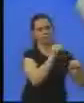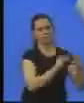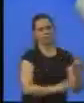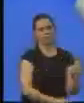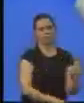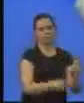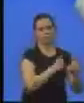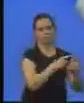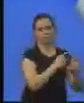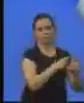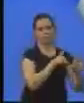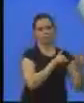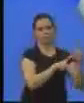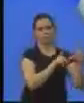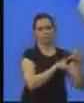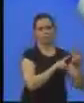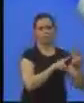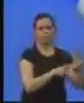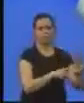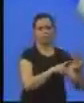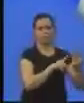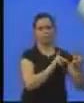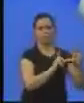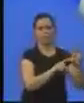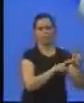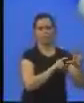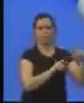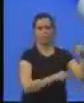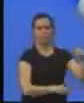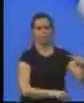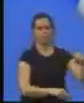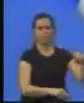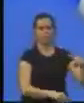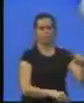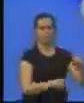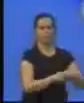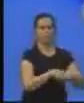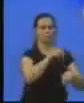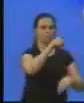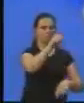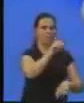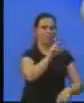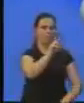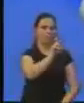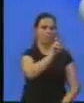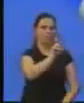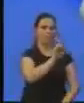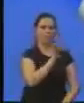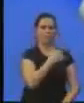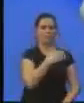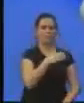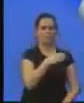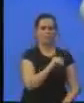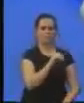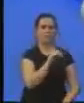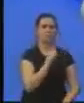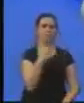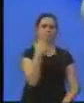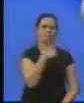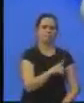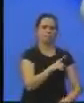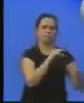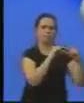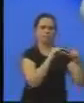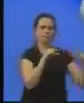u. Então é u elevado a n. O que representa esse u? Uma função. Então, eu tenho uma outra